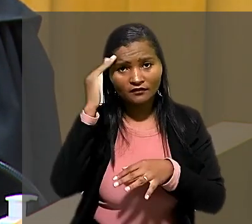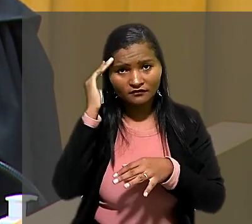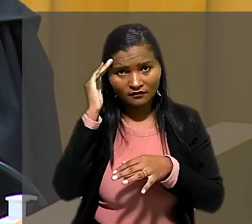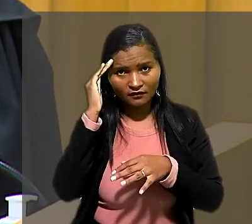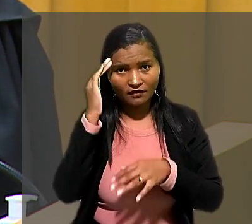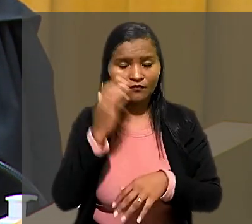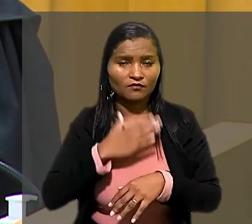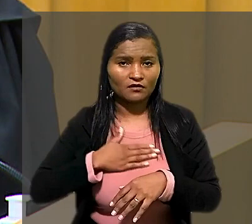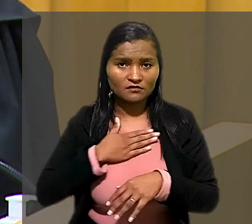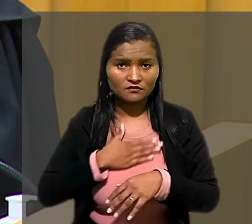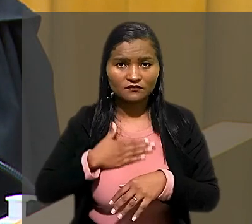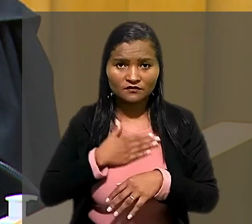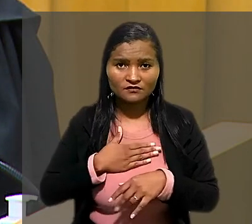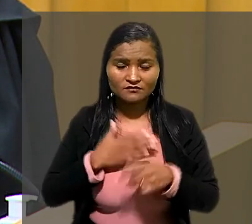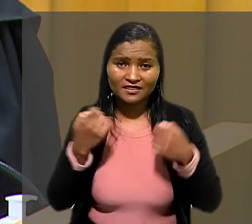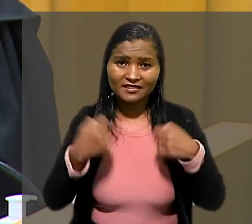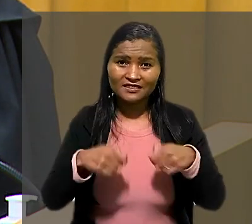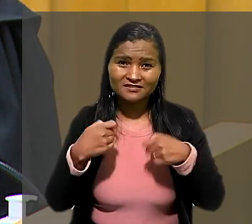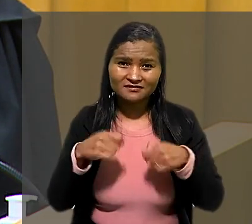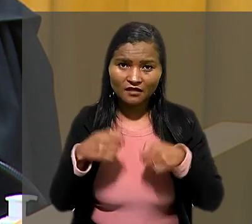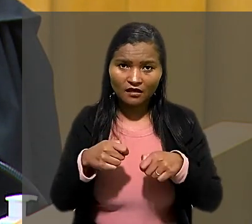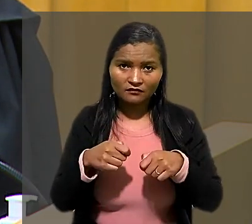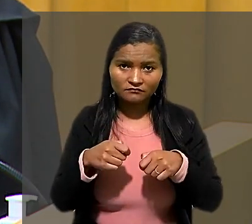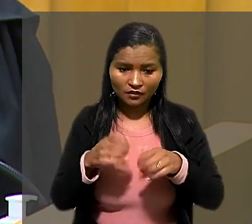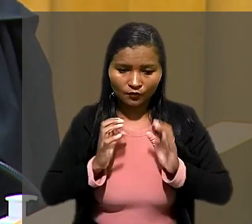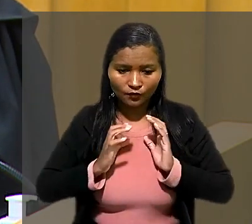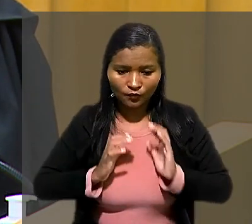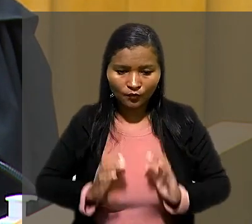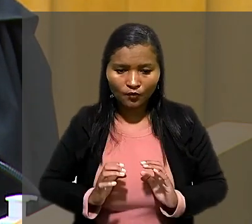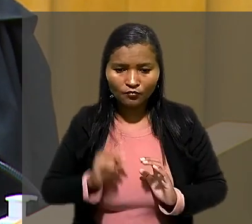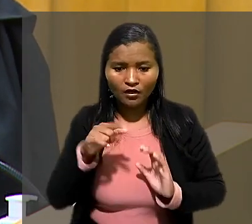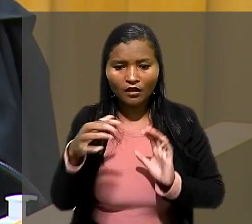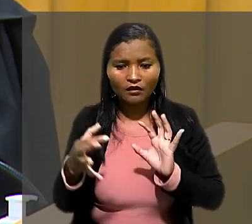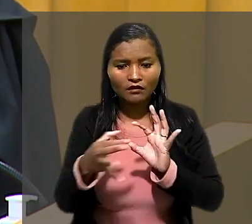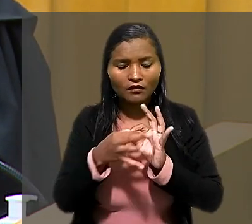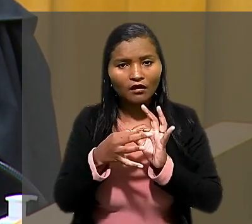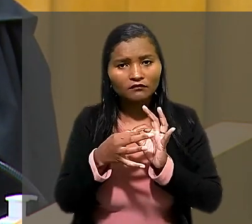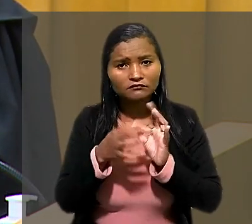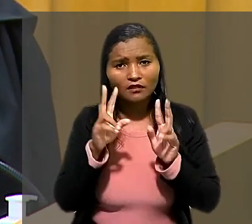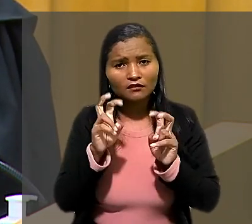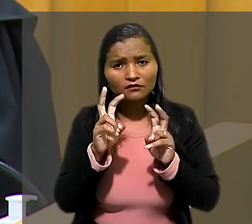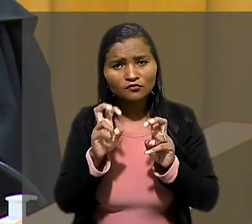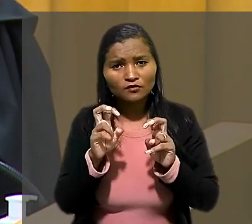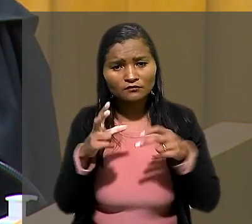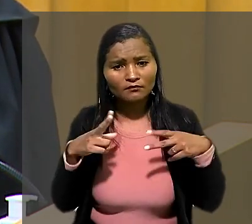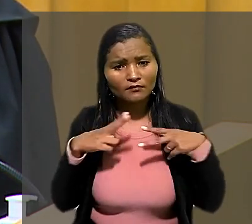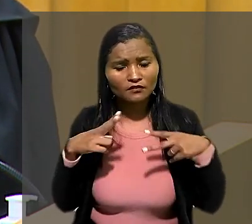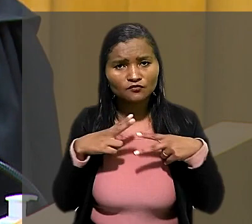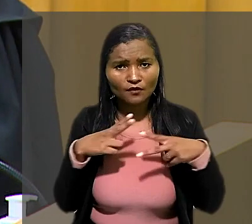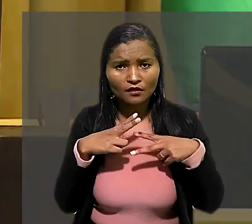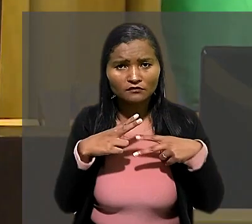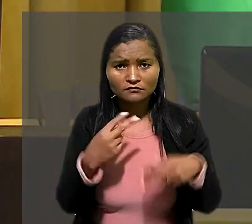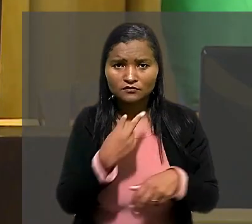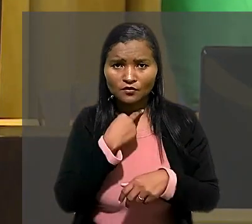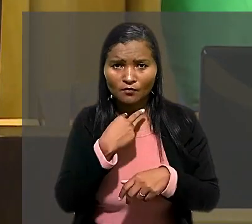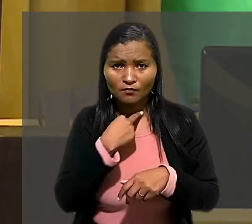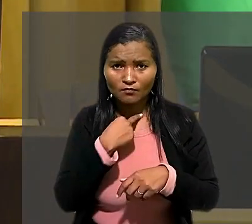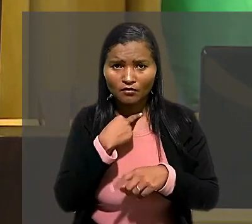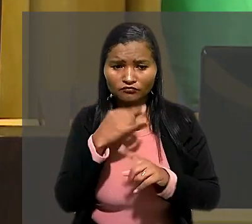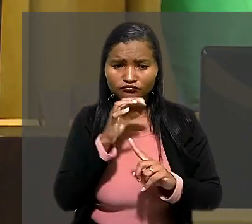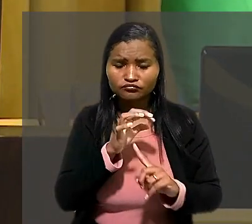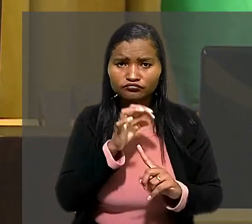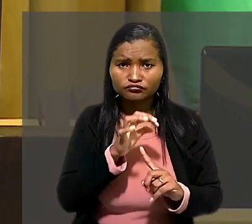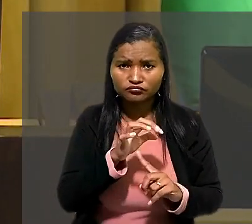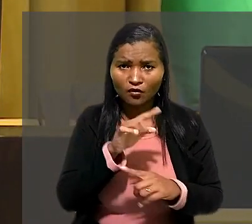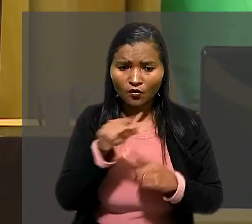magistrado considerou que a satisfação de necessidades fisiológicas é ligada a fatores de natureza pessoal e não pode